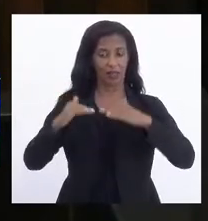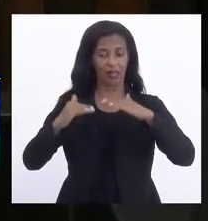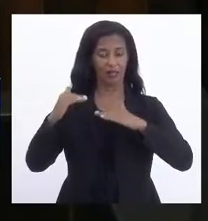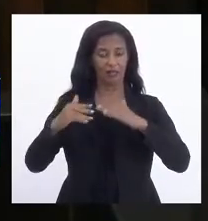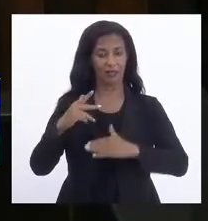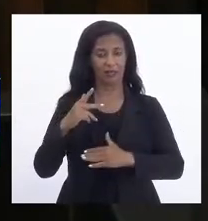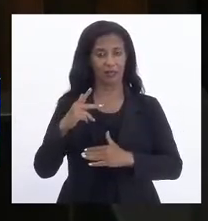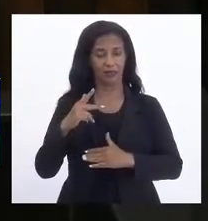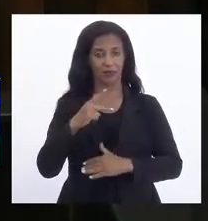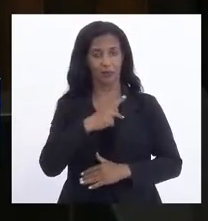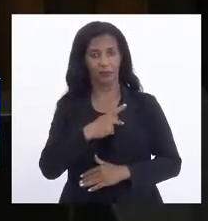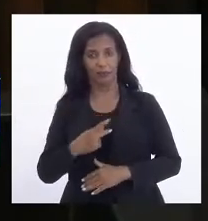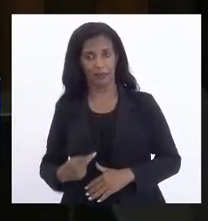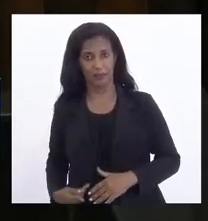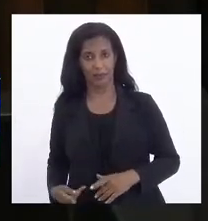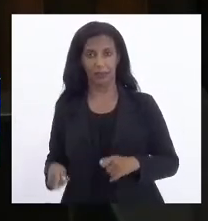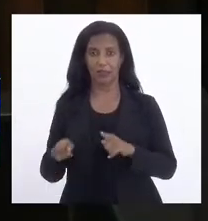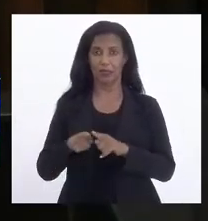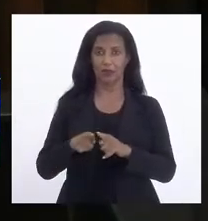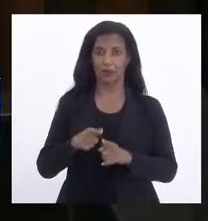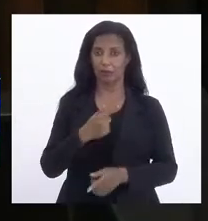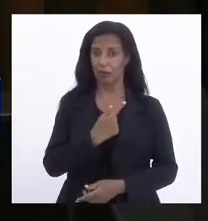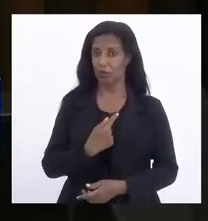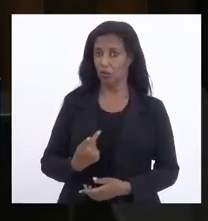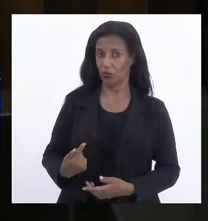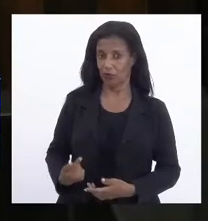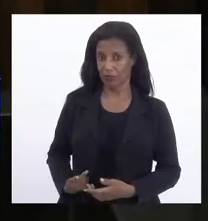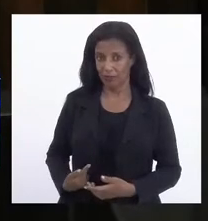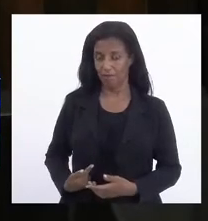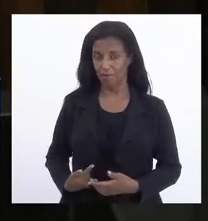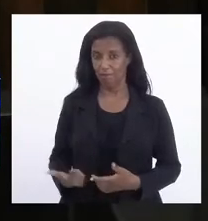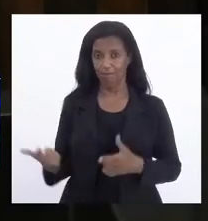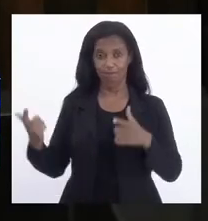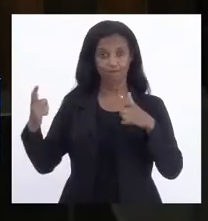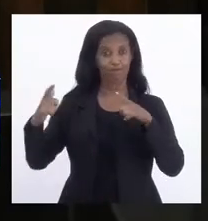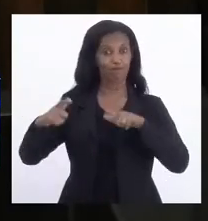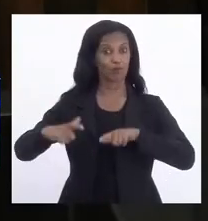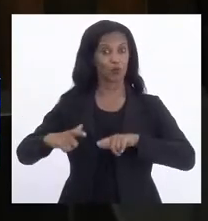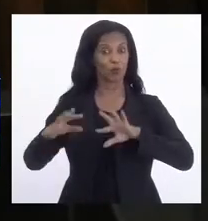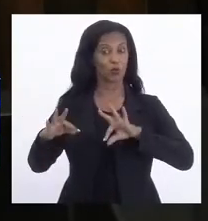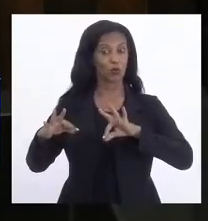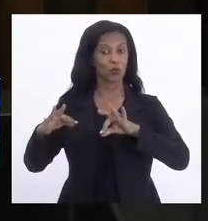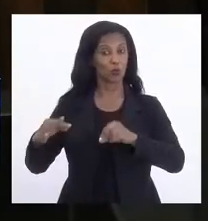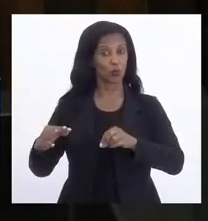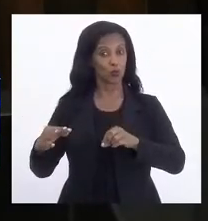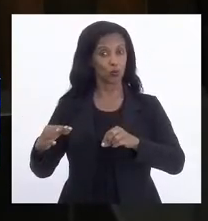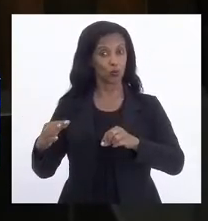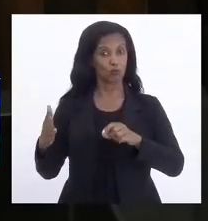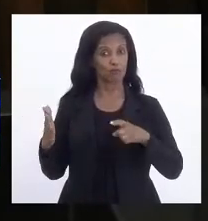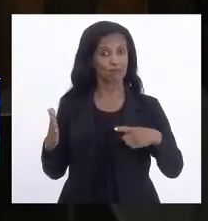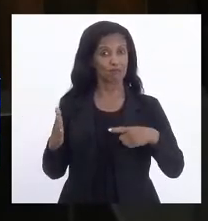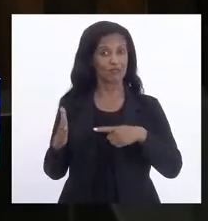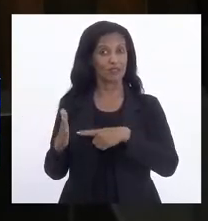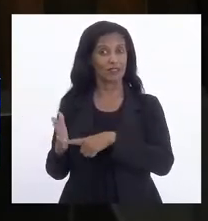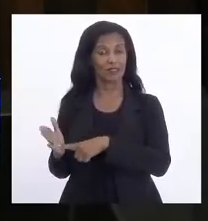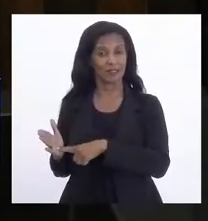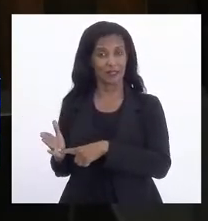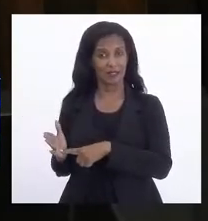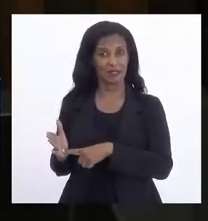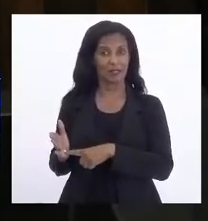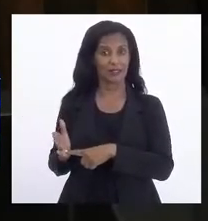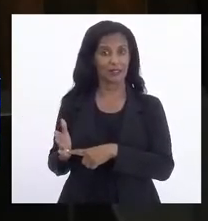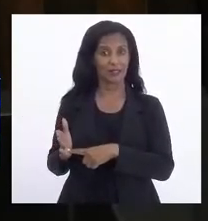de governador do Estado, onde tudo indica que